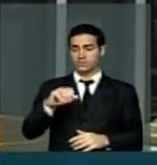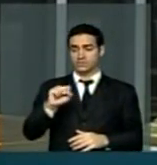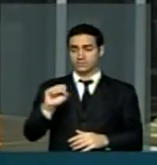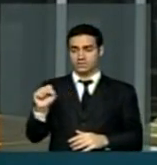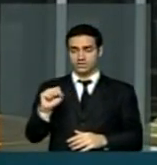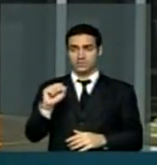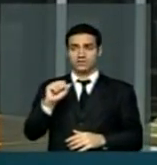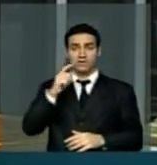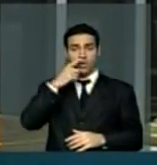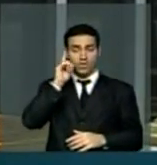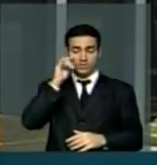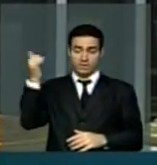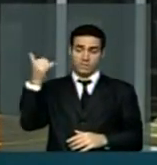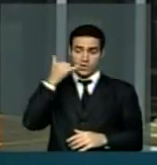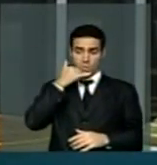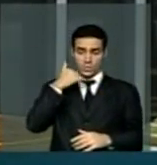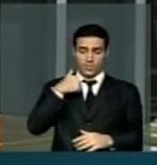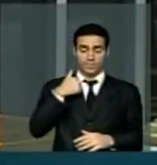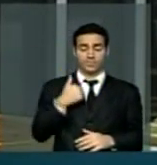liga ontem: deputado,